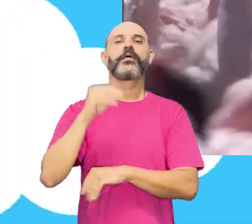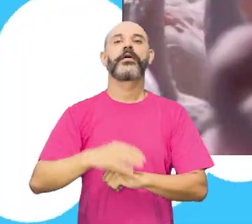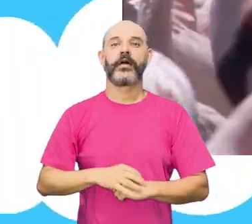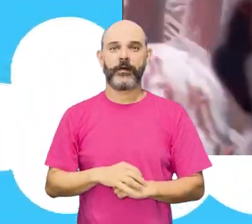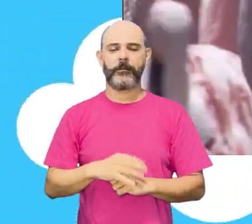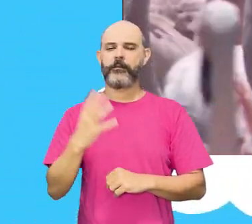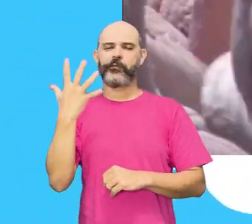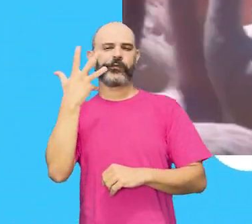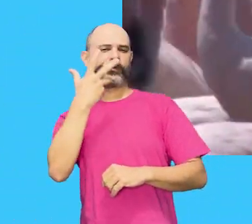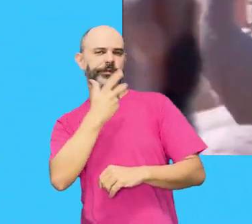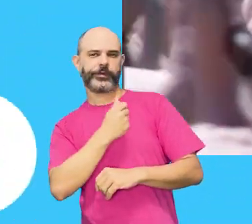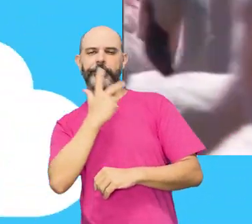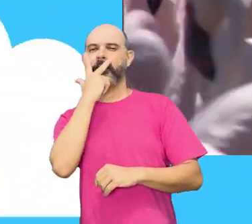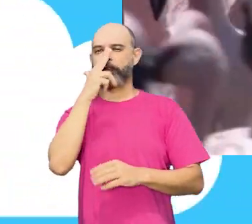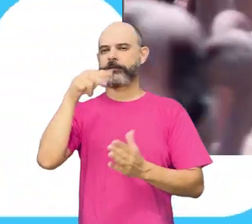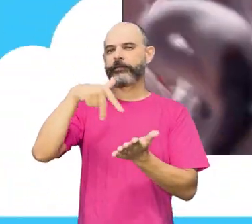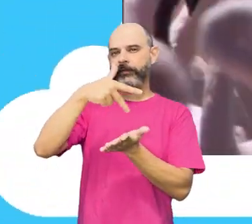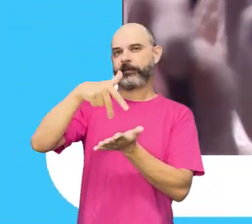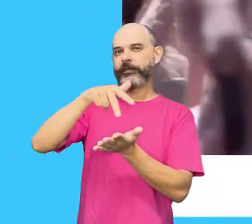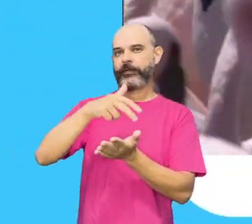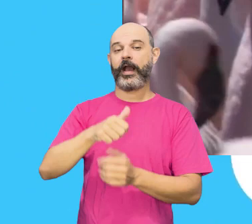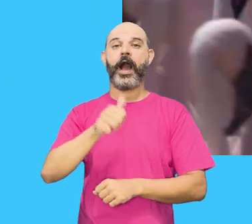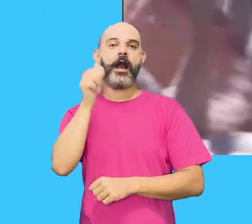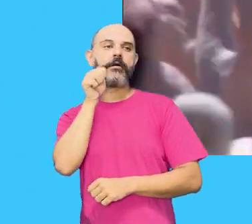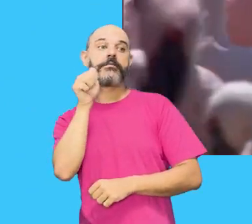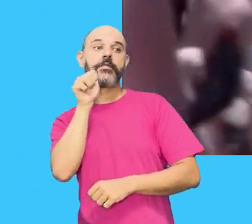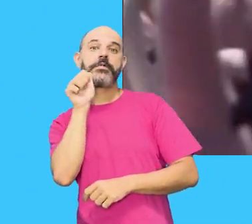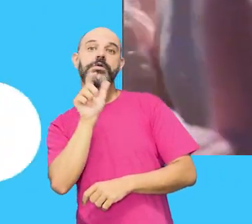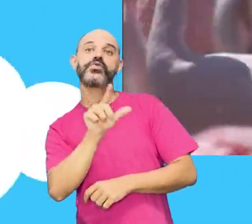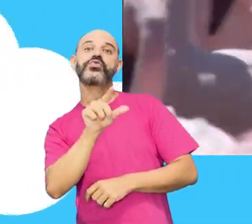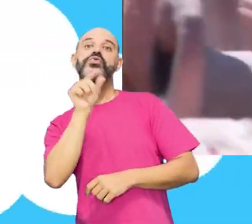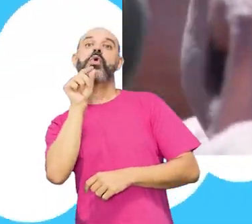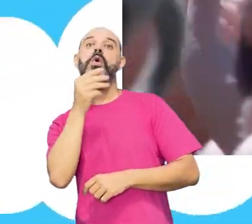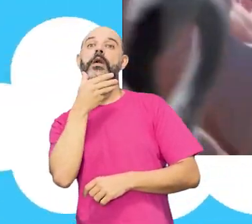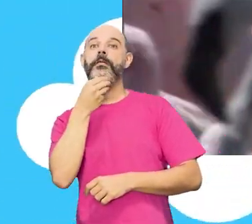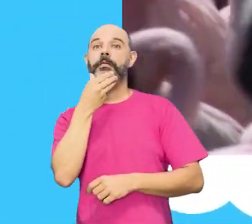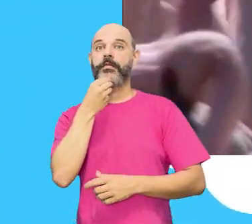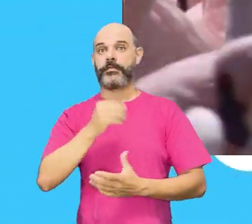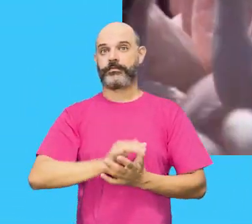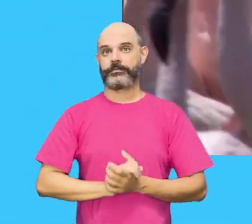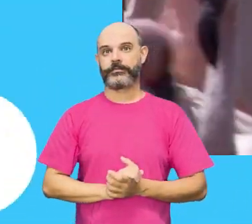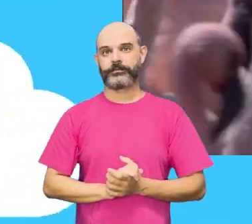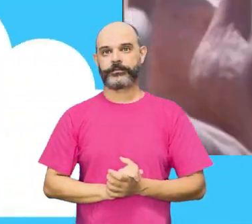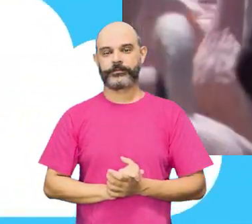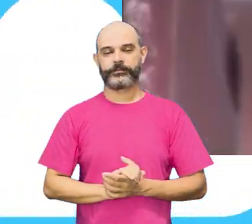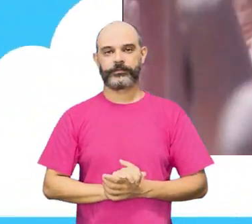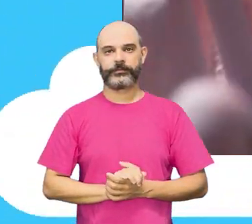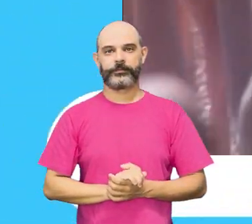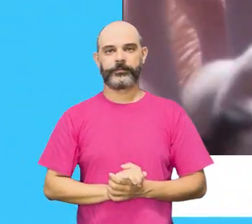cima. É um grande espetáculo. E é aí que a fêmea escolhe o seu parceiro.